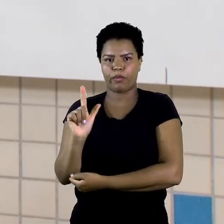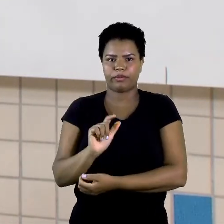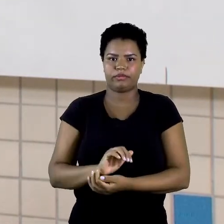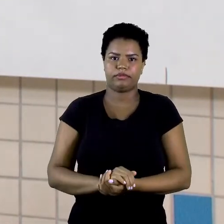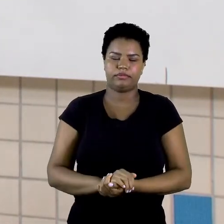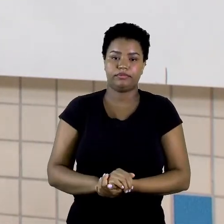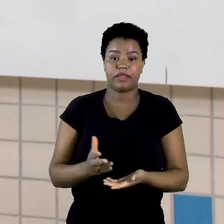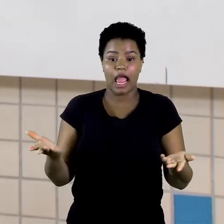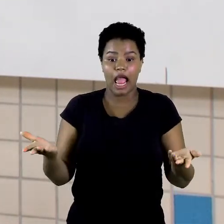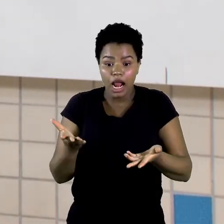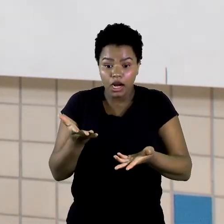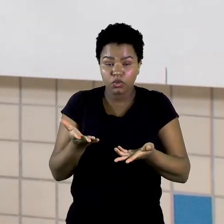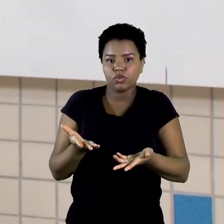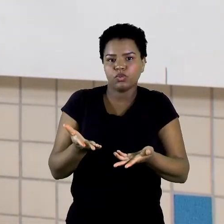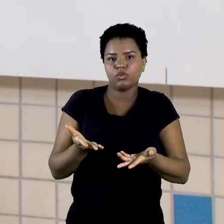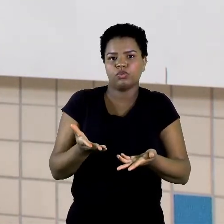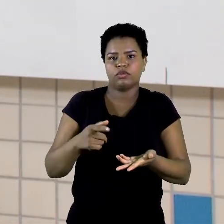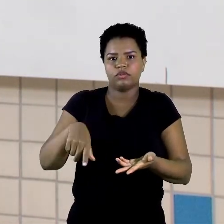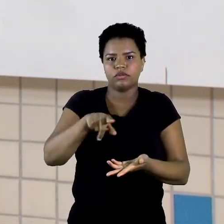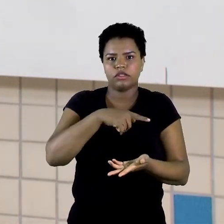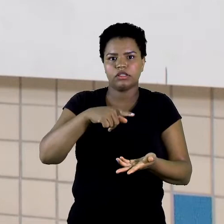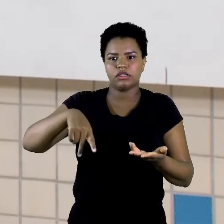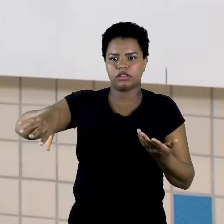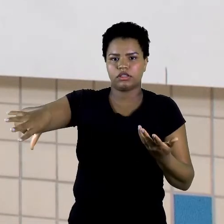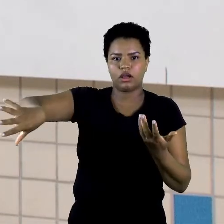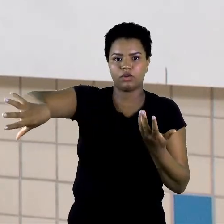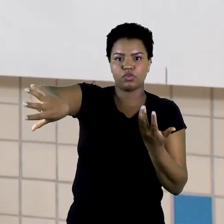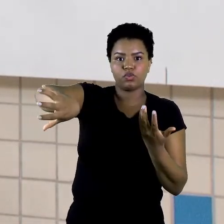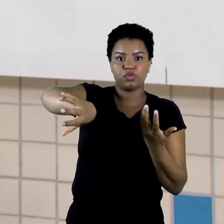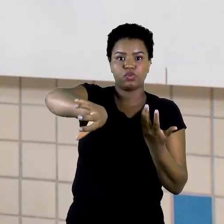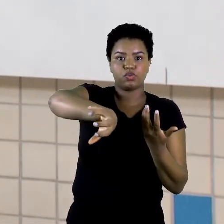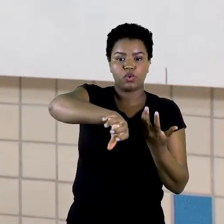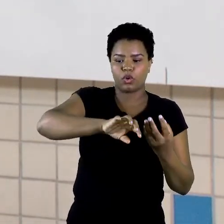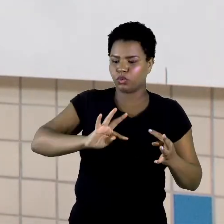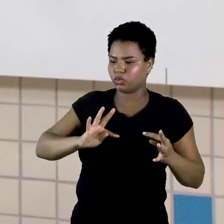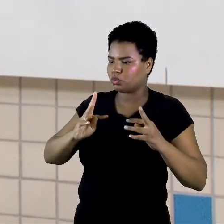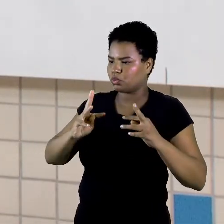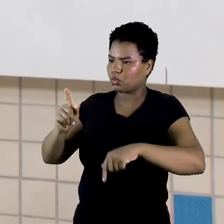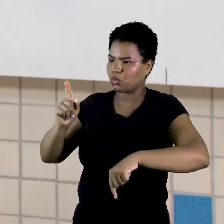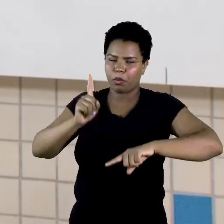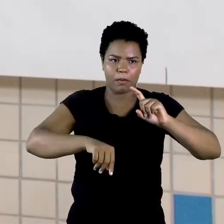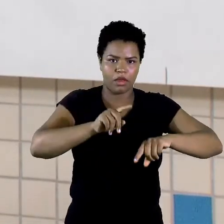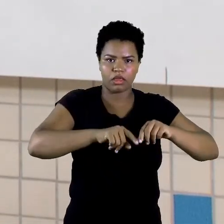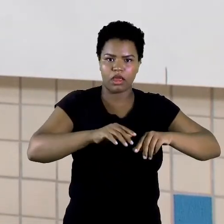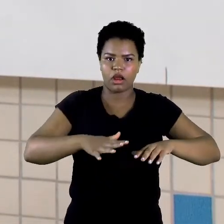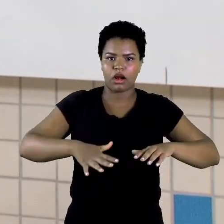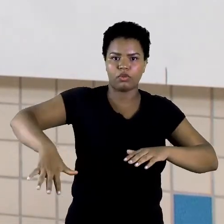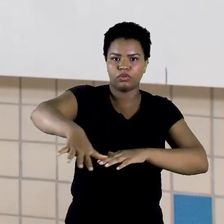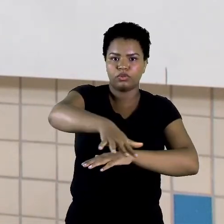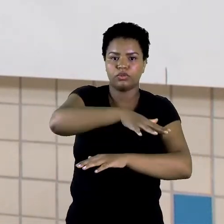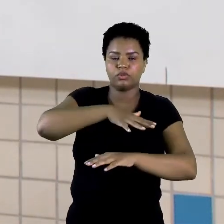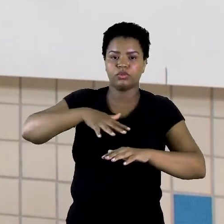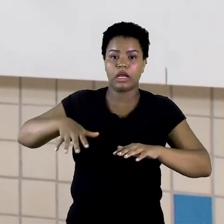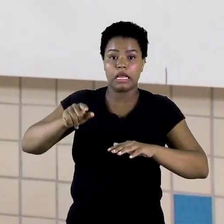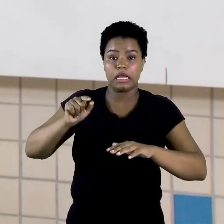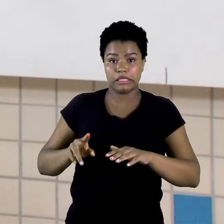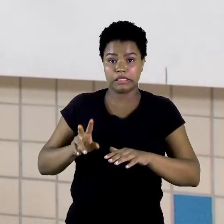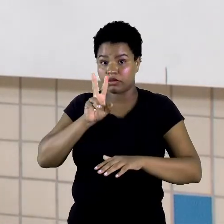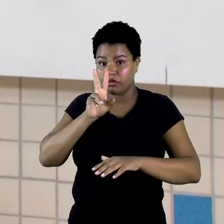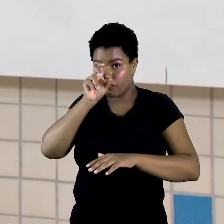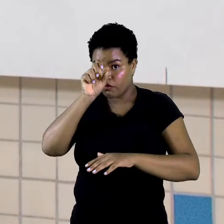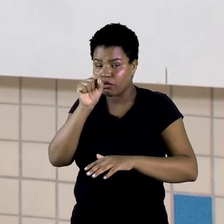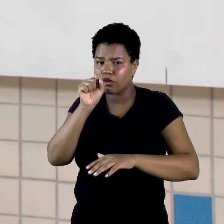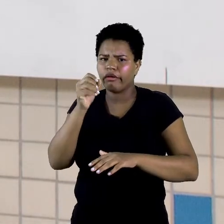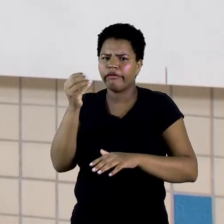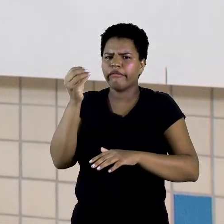momento, você está sendo atraído por todos os objetos ao seu redor, mas essas forças são tão